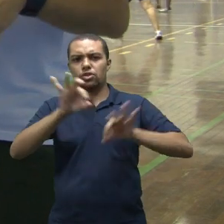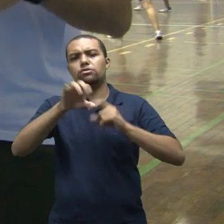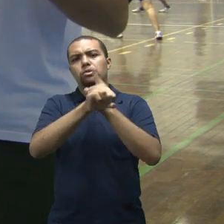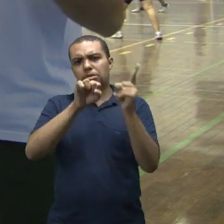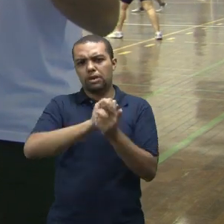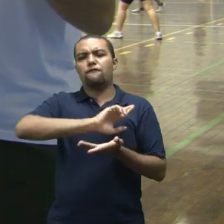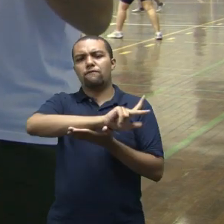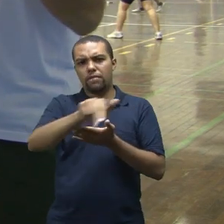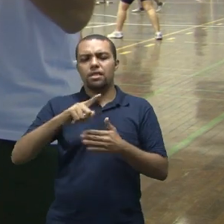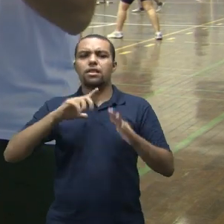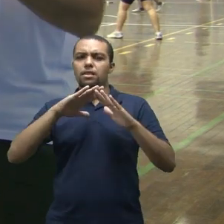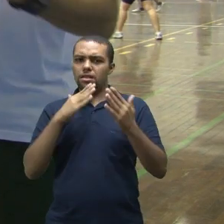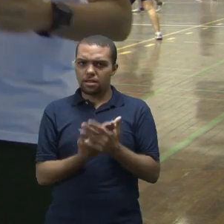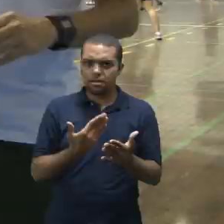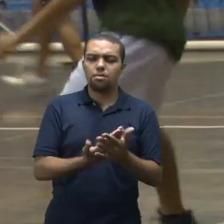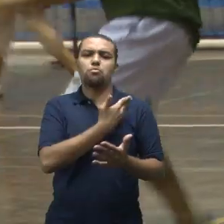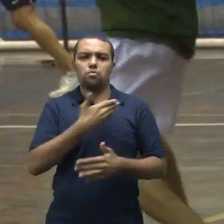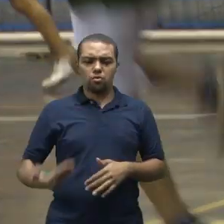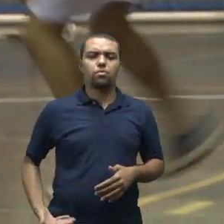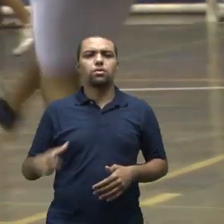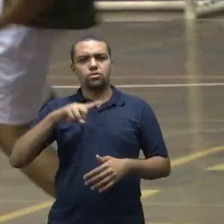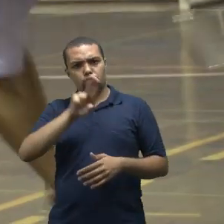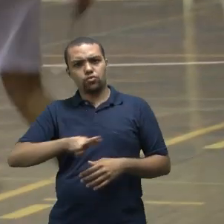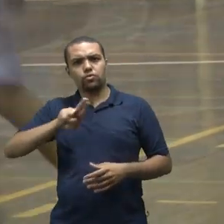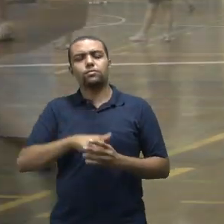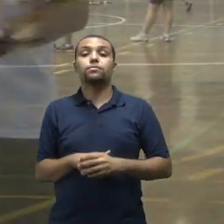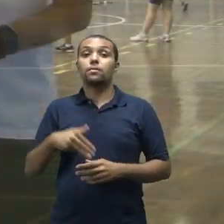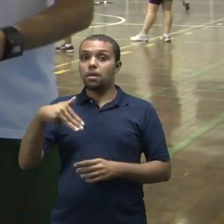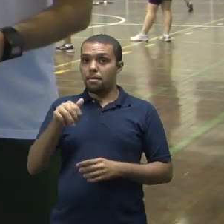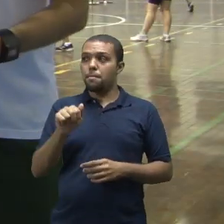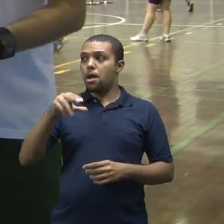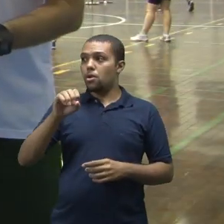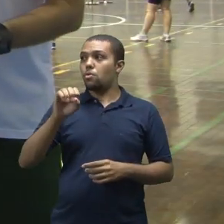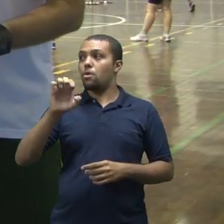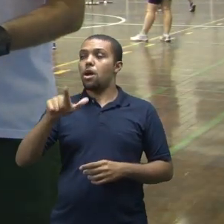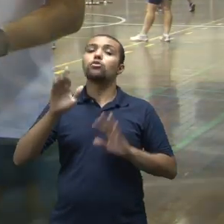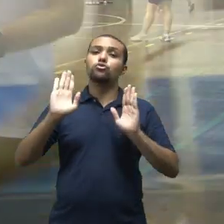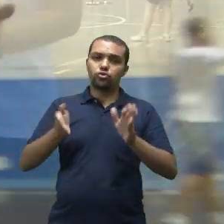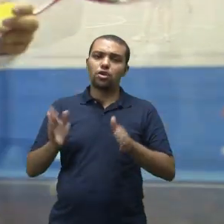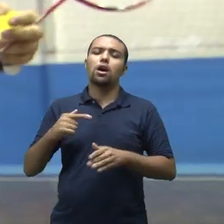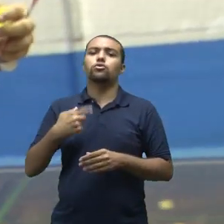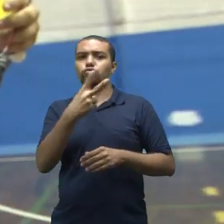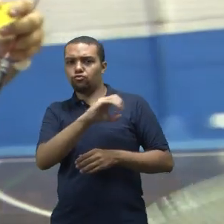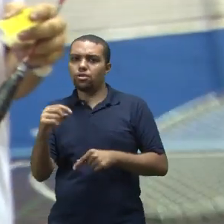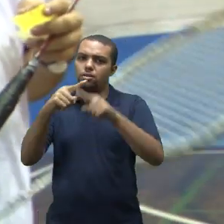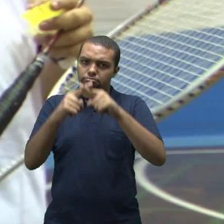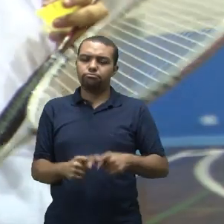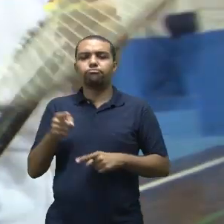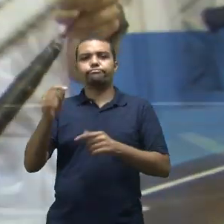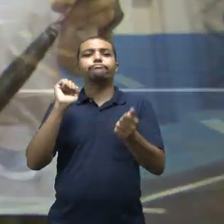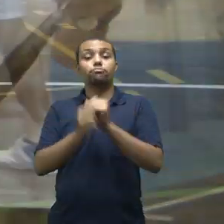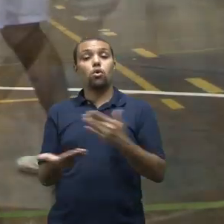todo, tem várias escolas públicas jogando. Manuel Gori, que já disputou mais de 200 campeonatos na carreira como atleta